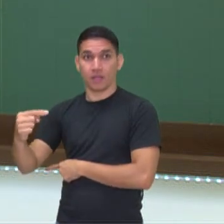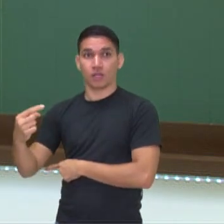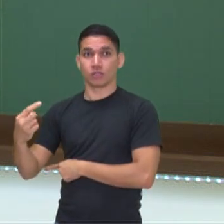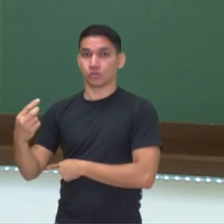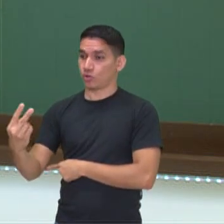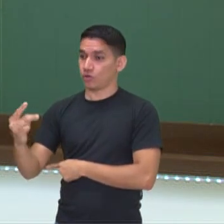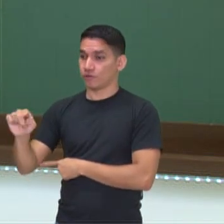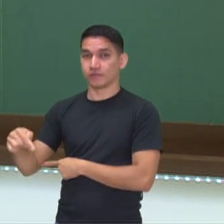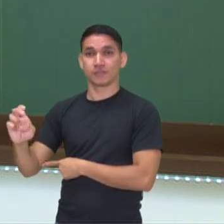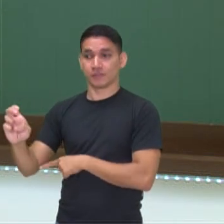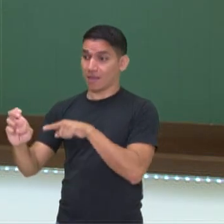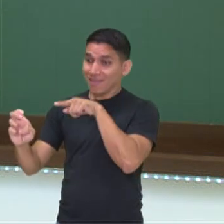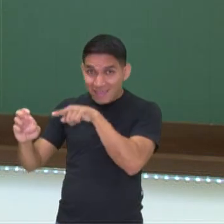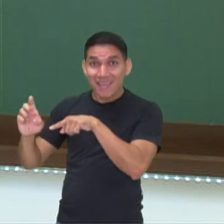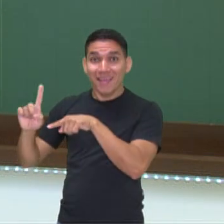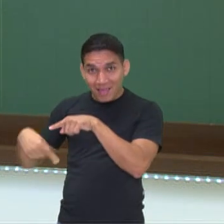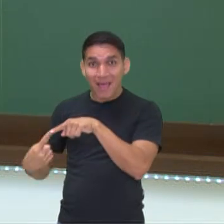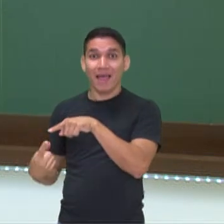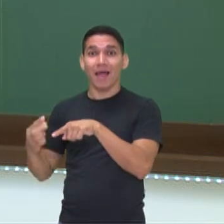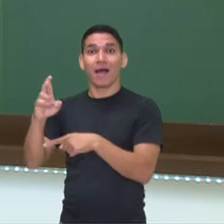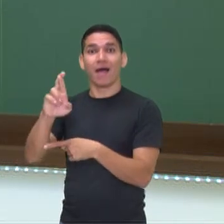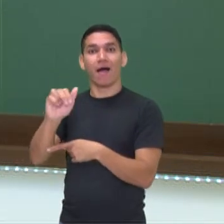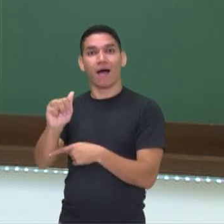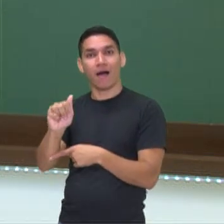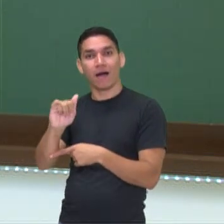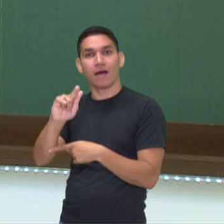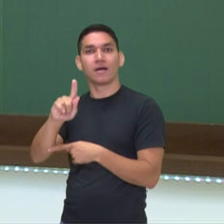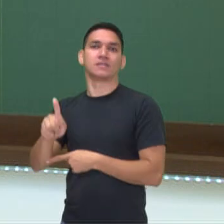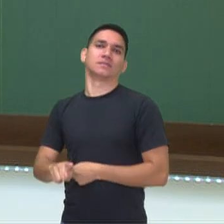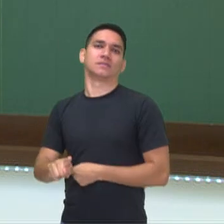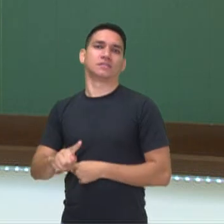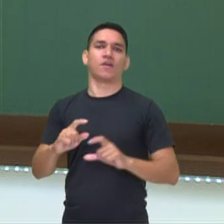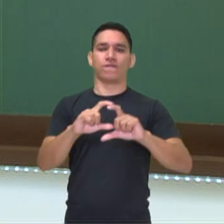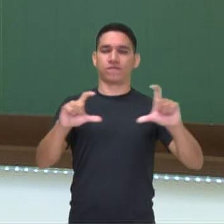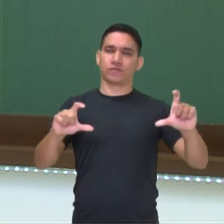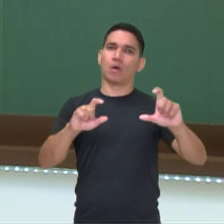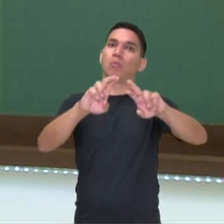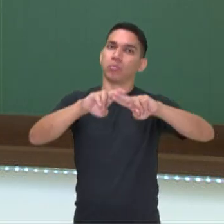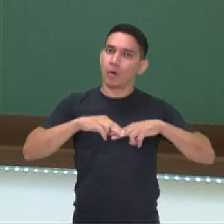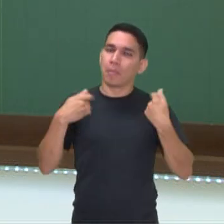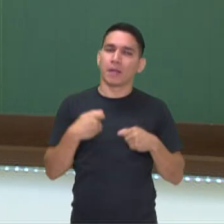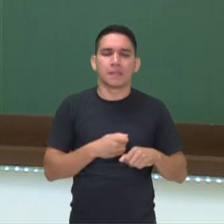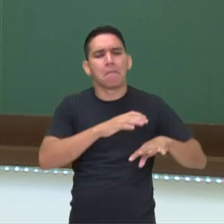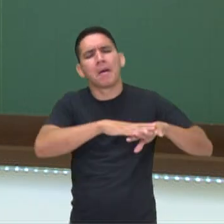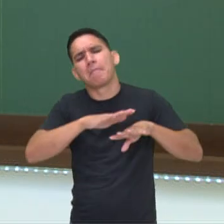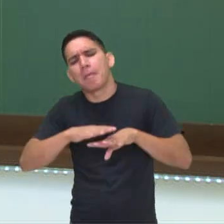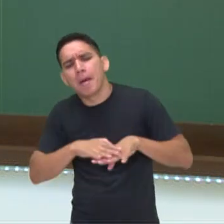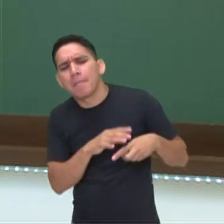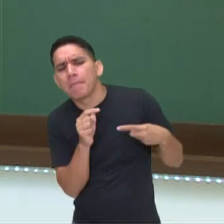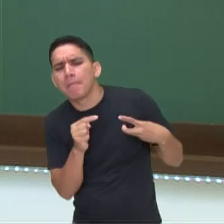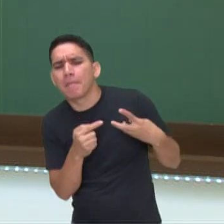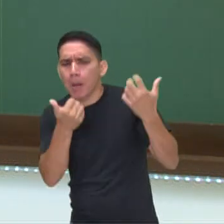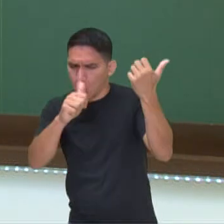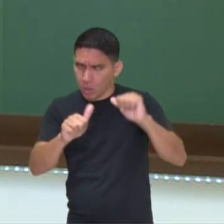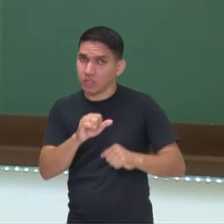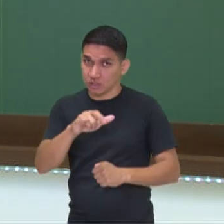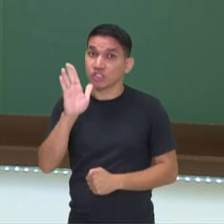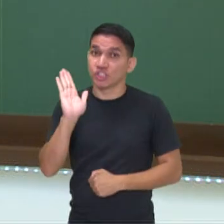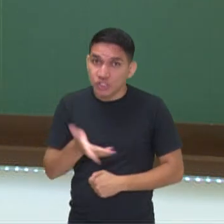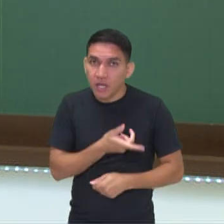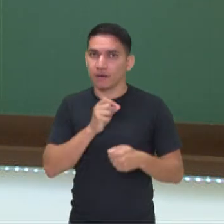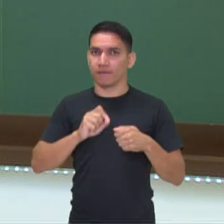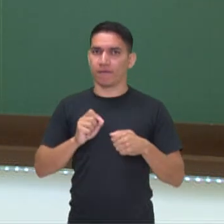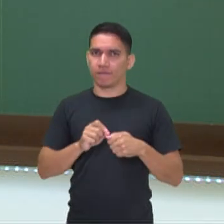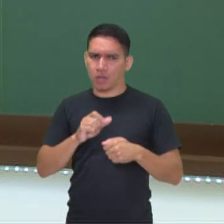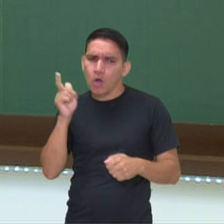da nossa função. Muito bem, tá vendo? Tentem fazer esses cálculos, se você já tinha feito, né? Se você conseguiu, veja